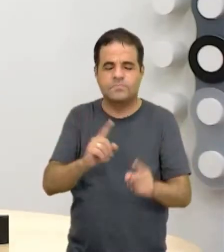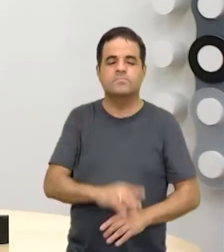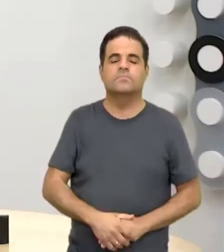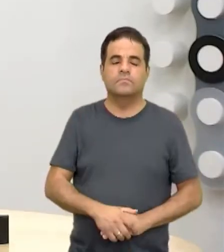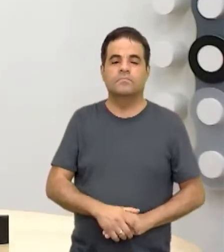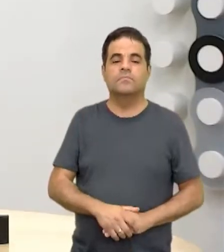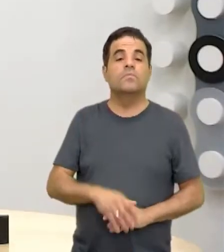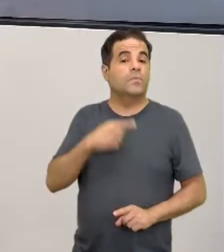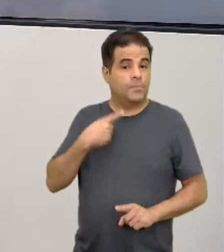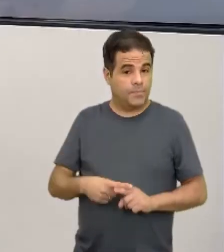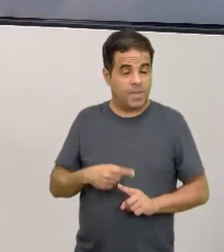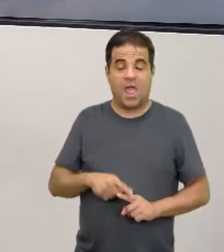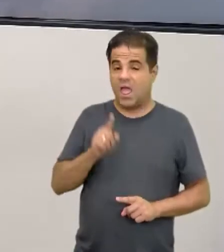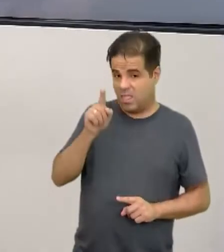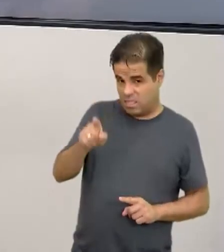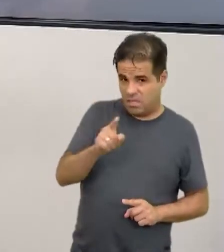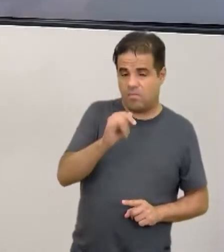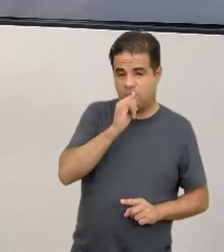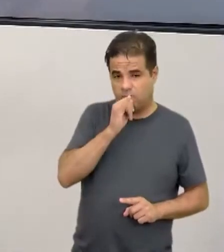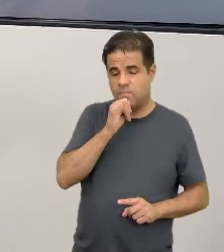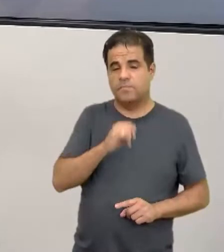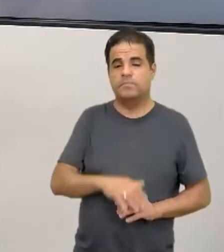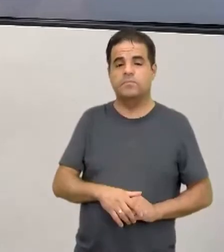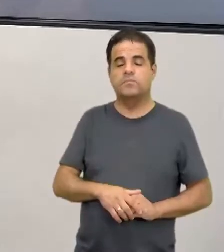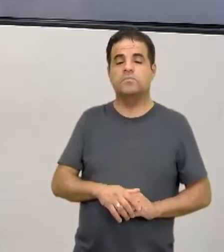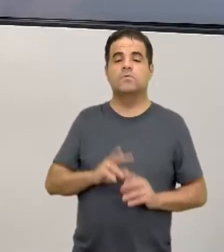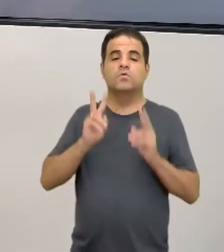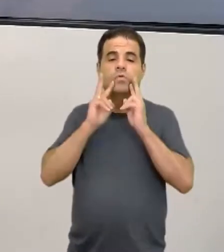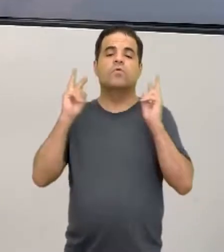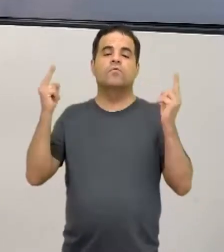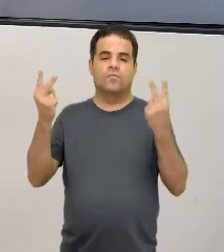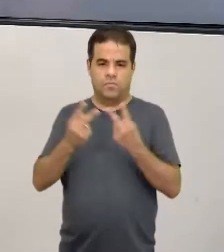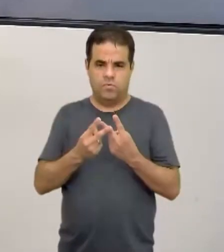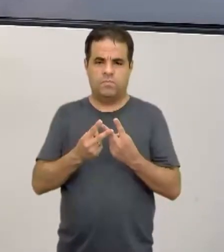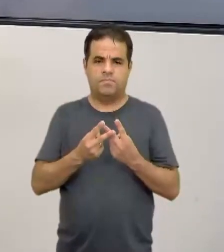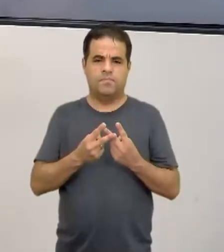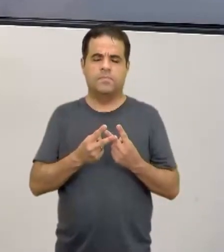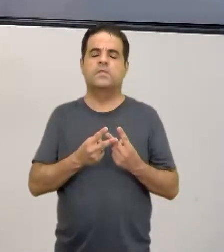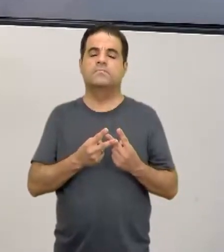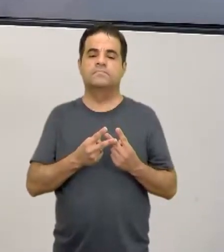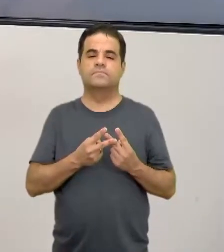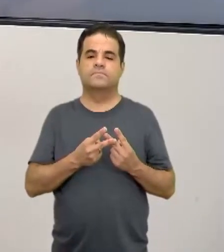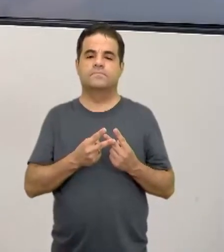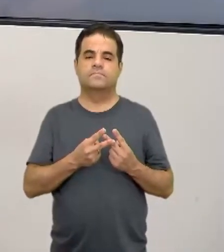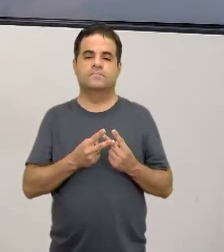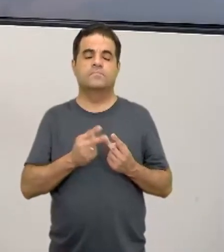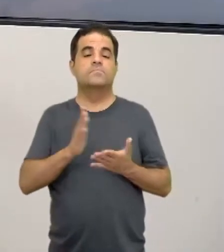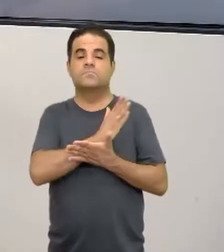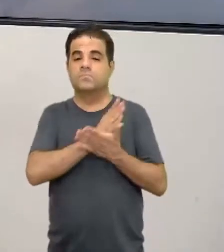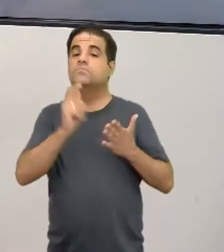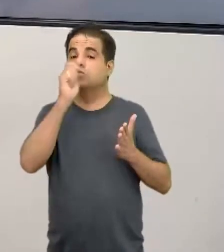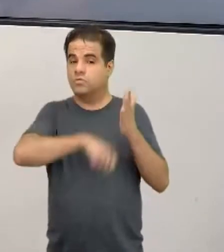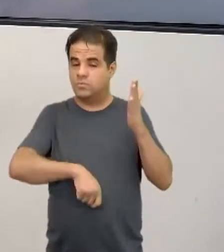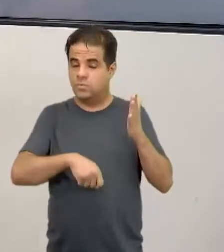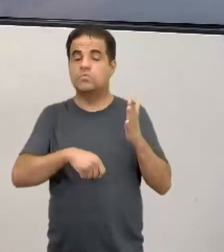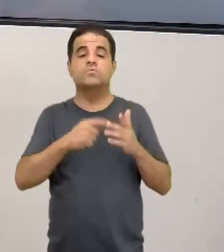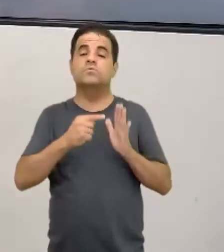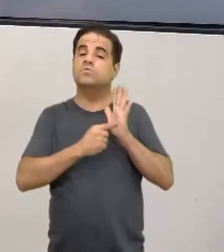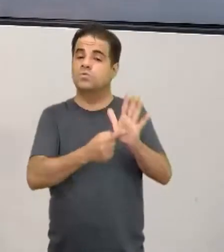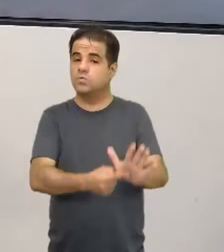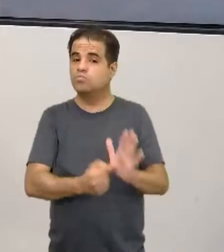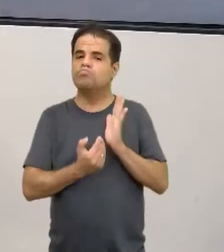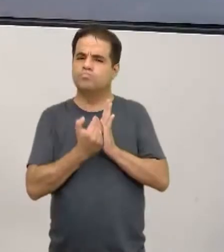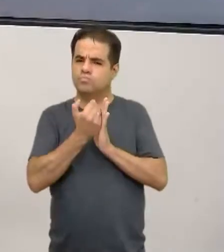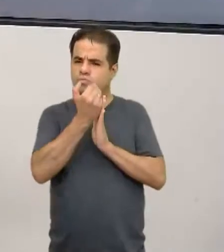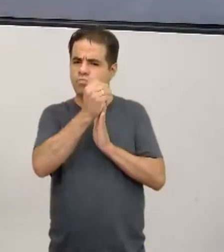né? Porque no caso, por exemplo, do volume em si, alguns registros fósseis indicam